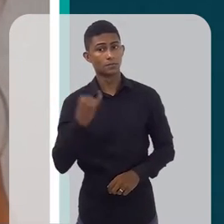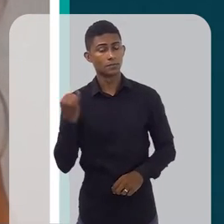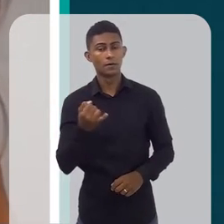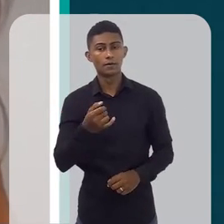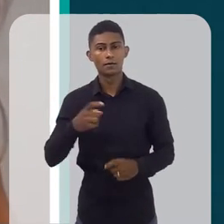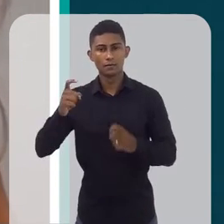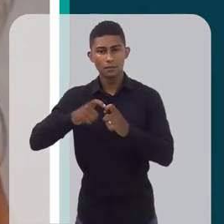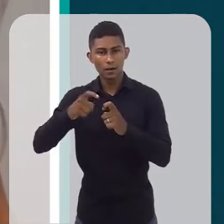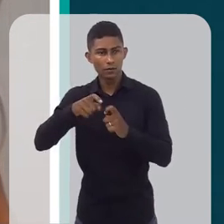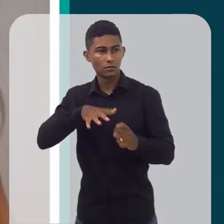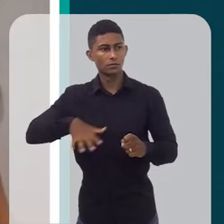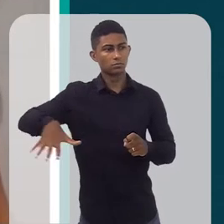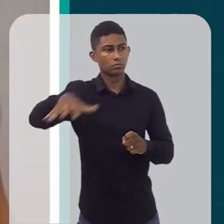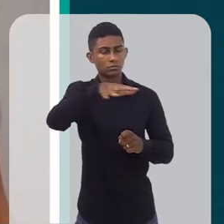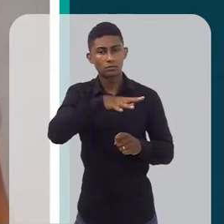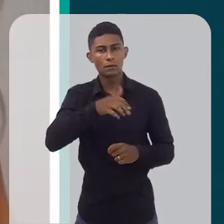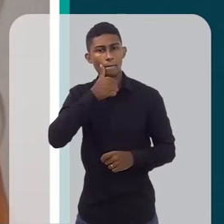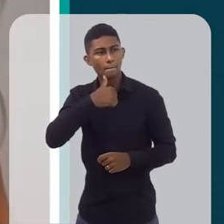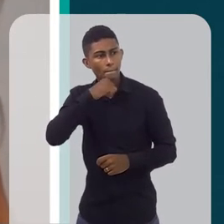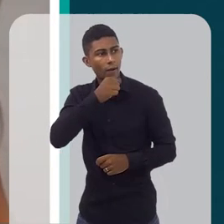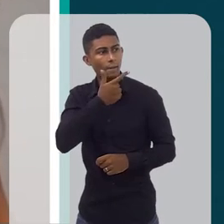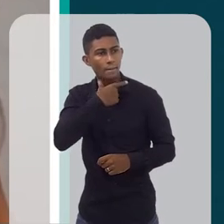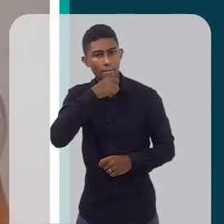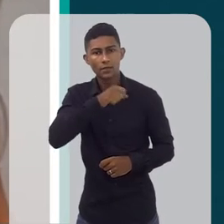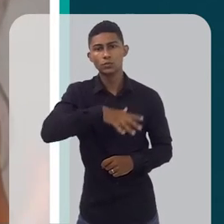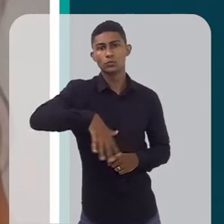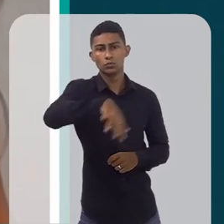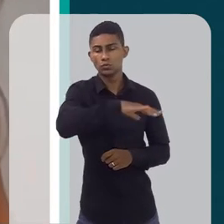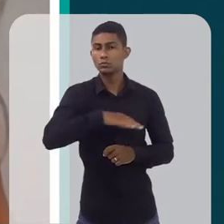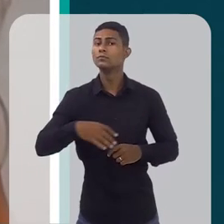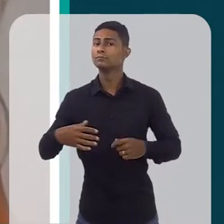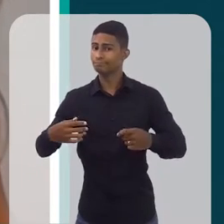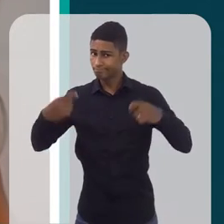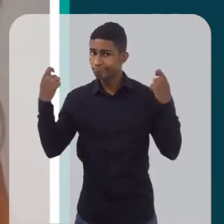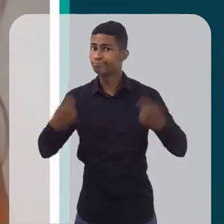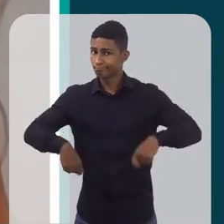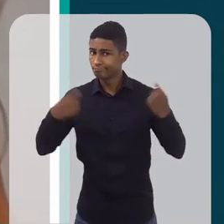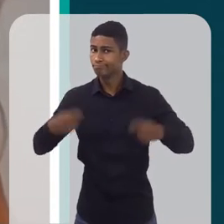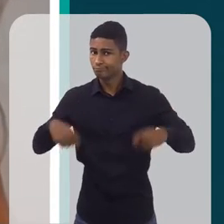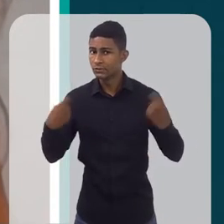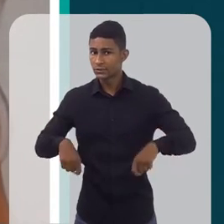os médicos quanto as mães e os órgãos públicos temos que